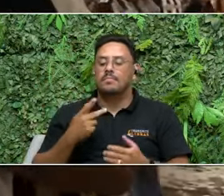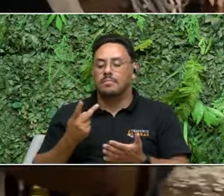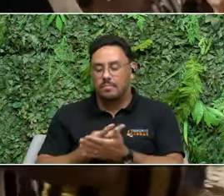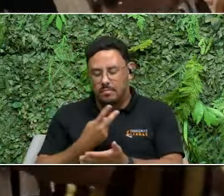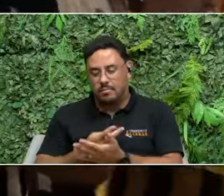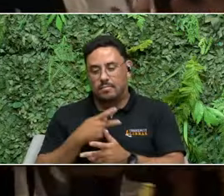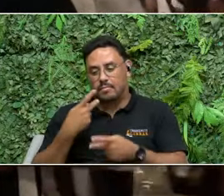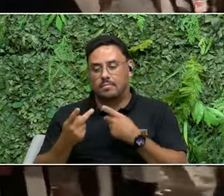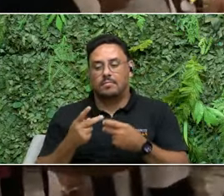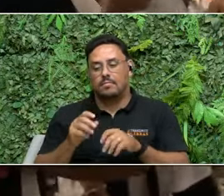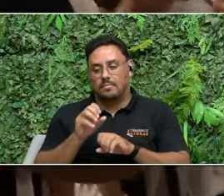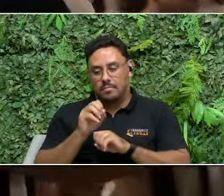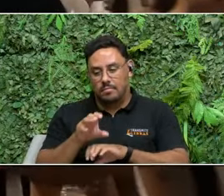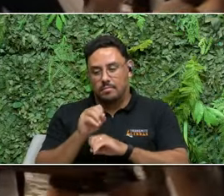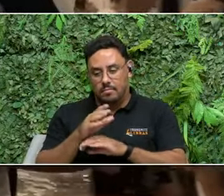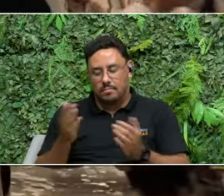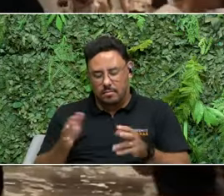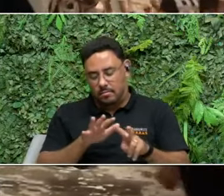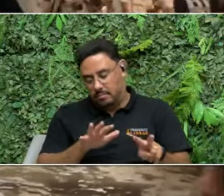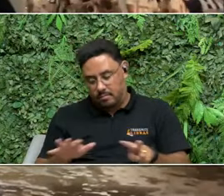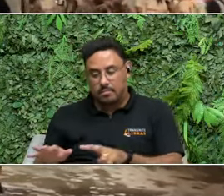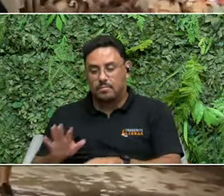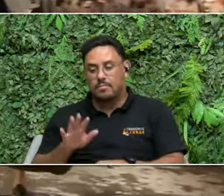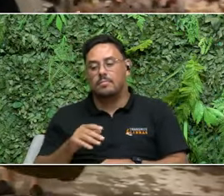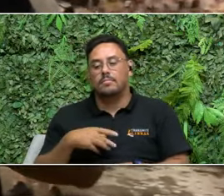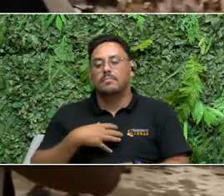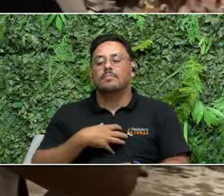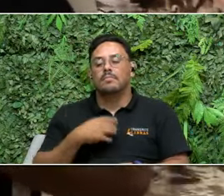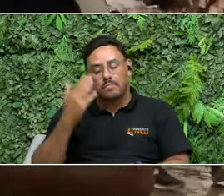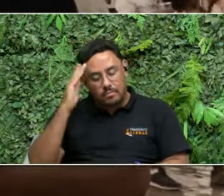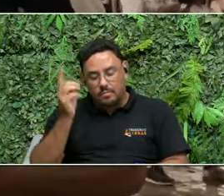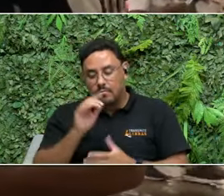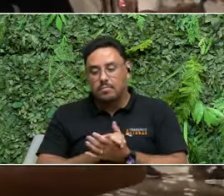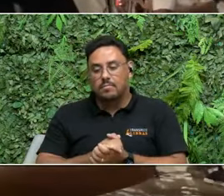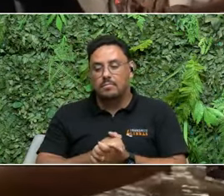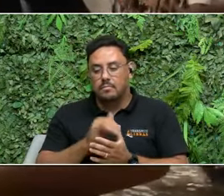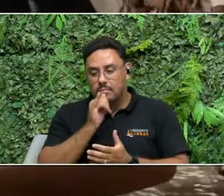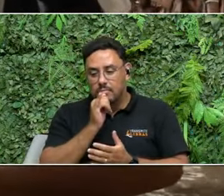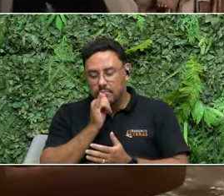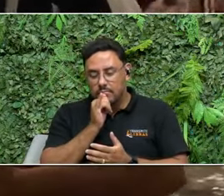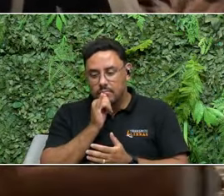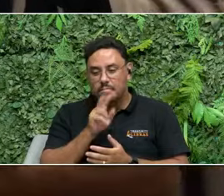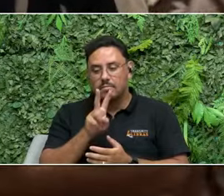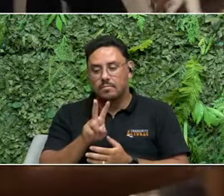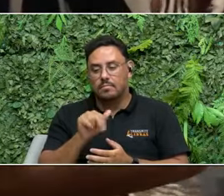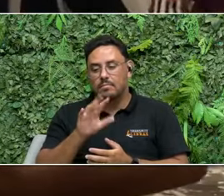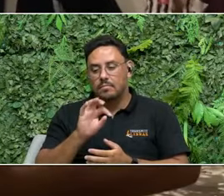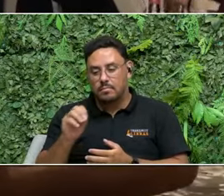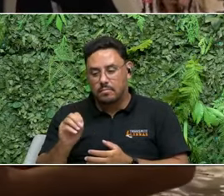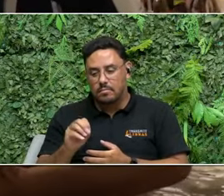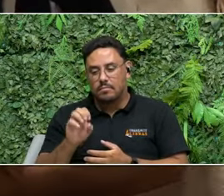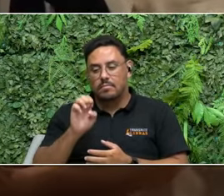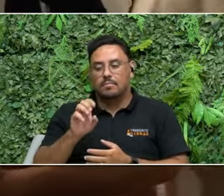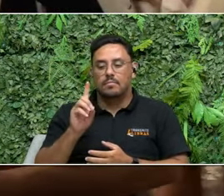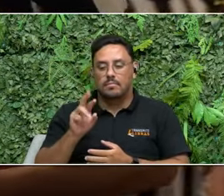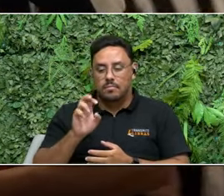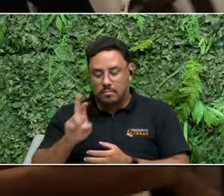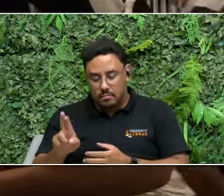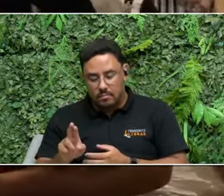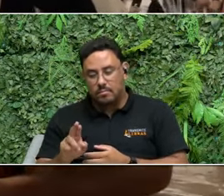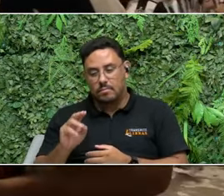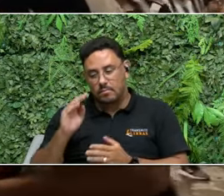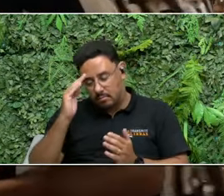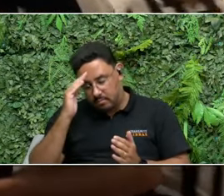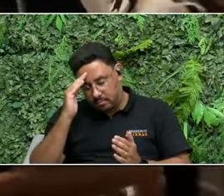falar mal do nosso te que chegou essa semana né só que eu fico sem entender uma coisa igual por exemplo tem o Vitor que tá lá tem o Éder alest que é um cara que tem que respeitar